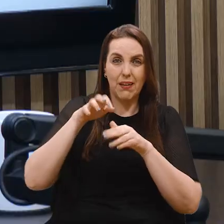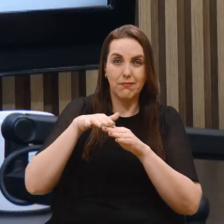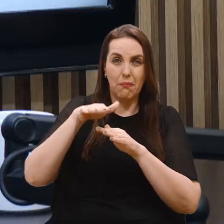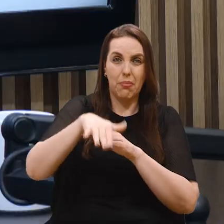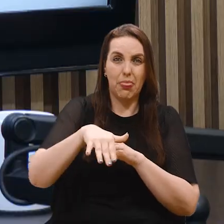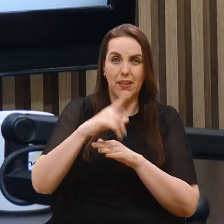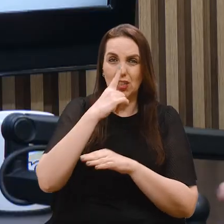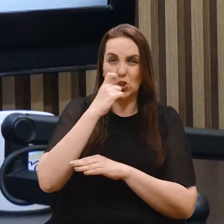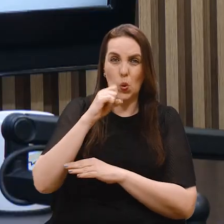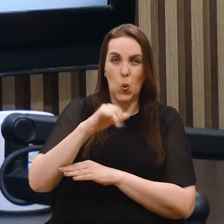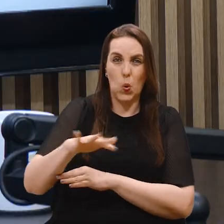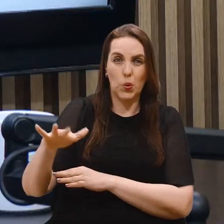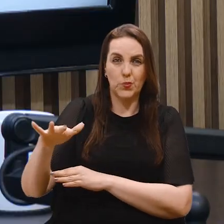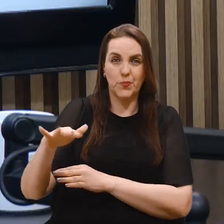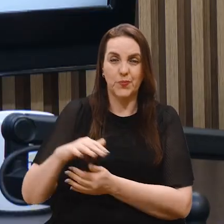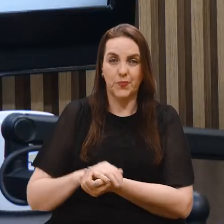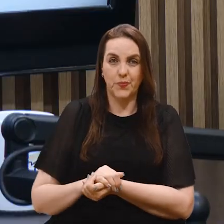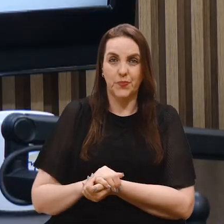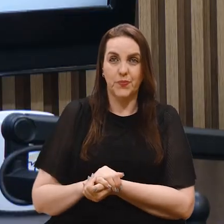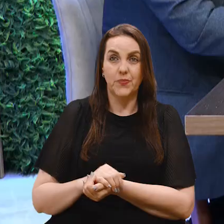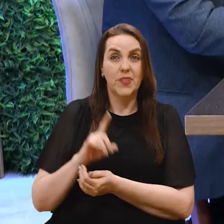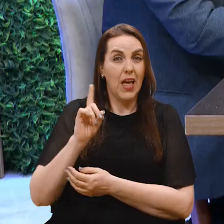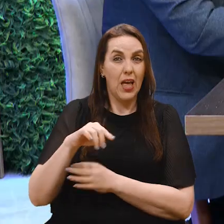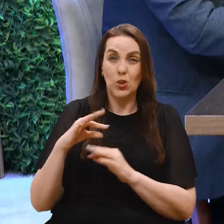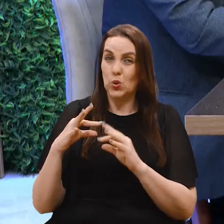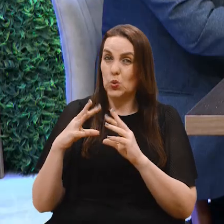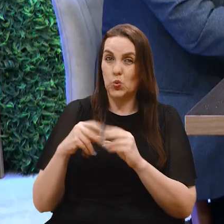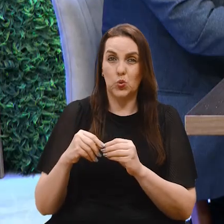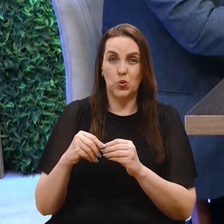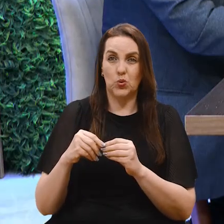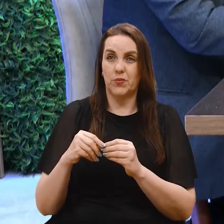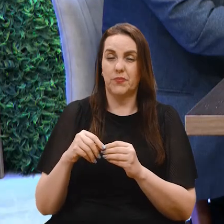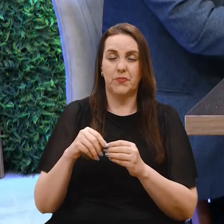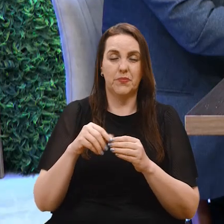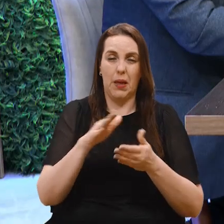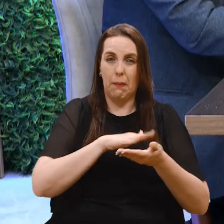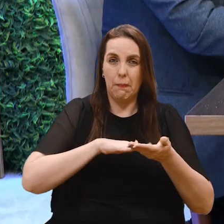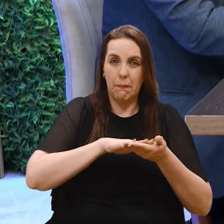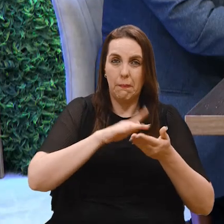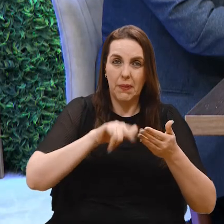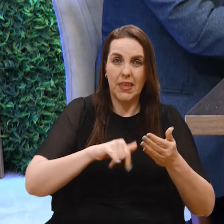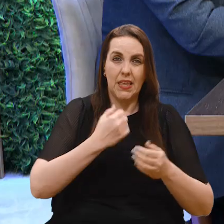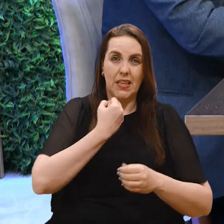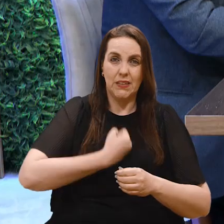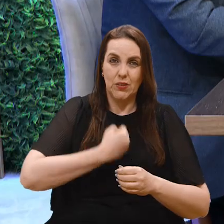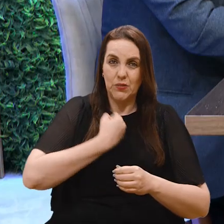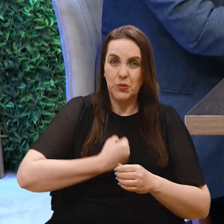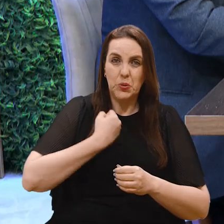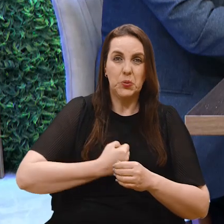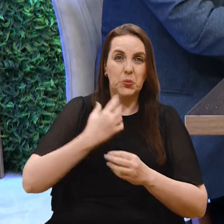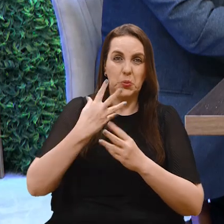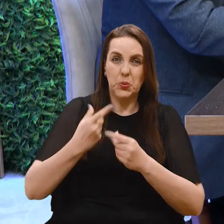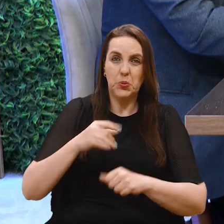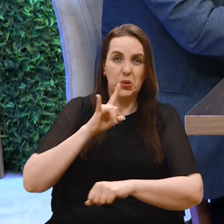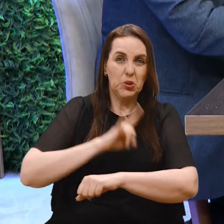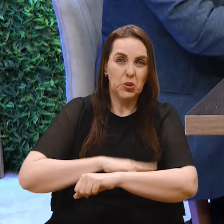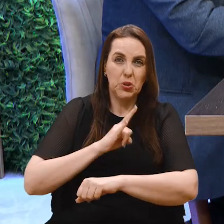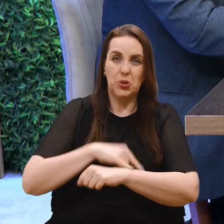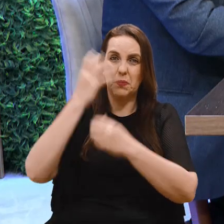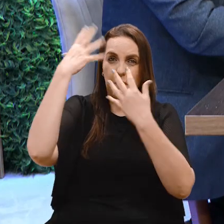esgoto. E quando eu tô falando esgoto, é o esgoto de tudo, de pia, da parte sanitária, de chuveiro.